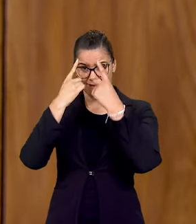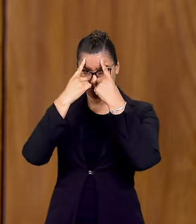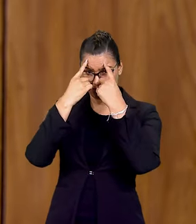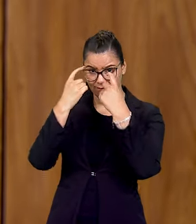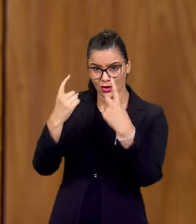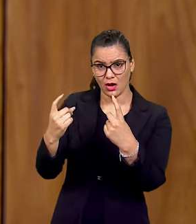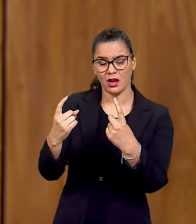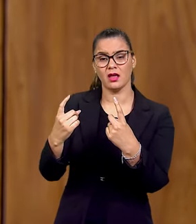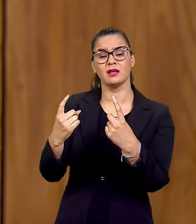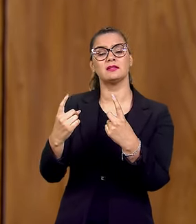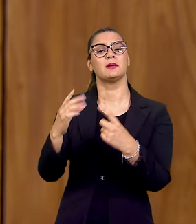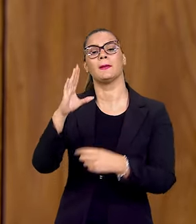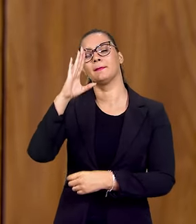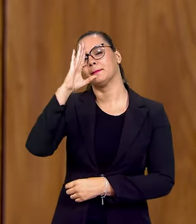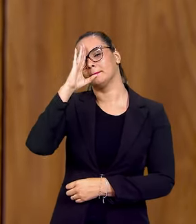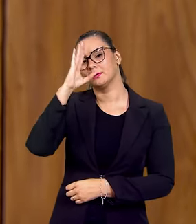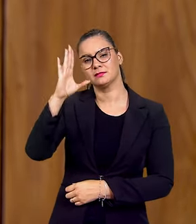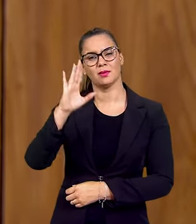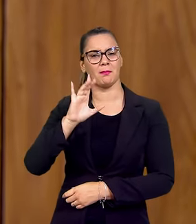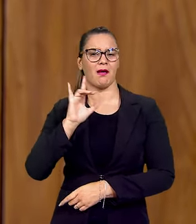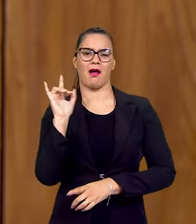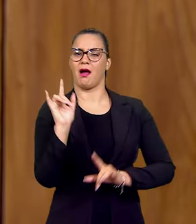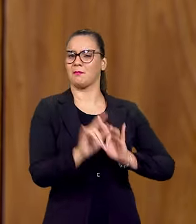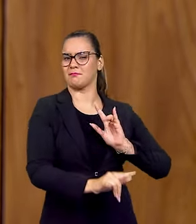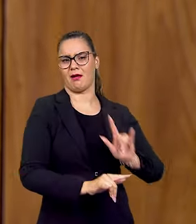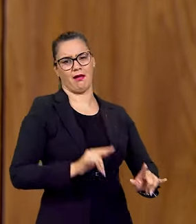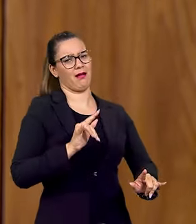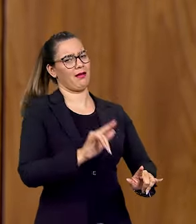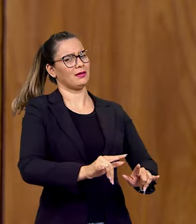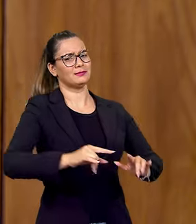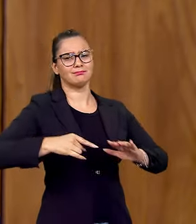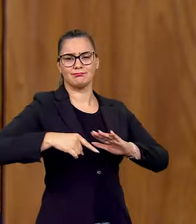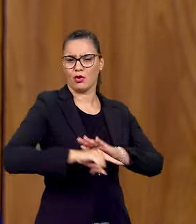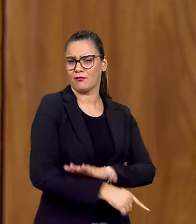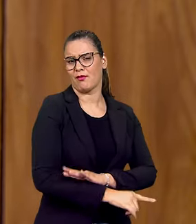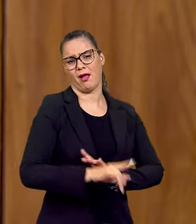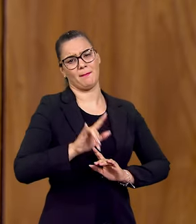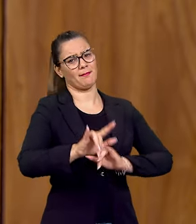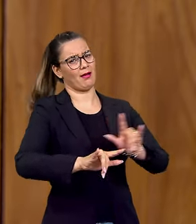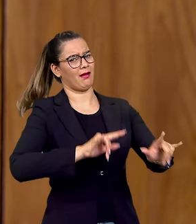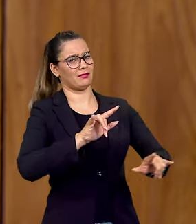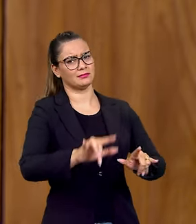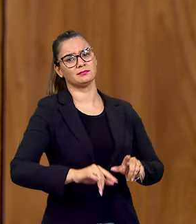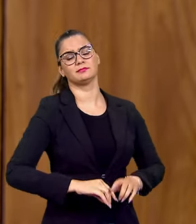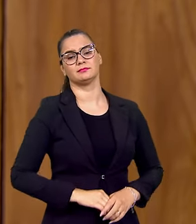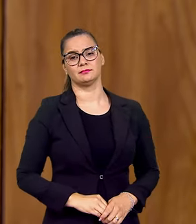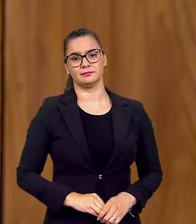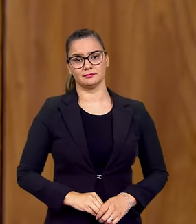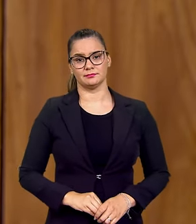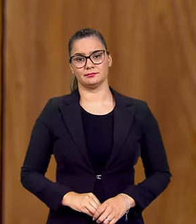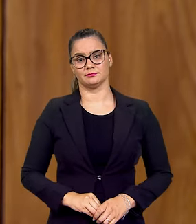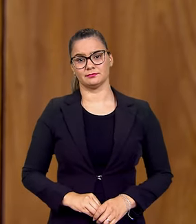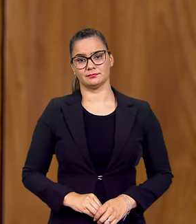protegidas da violência e, sobretudo, amadas, profundamente amadas.